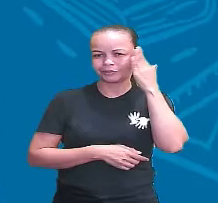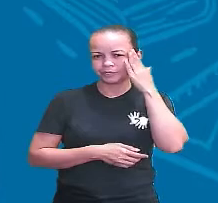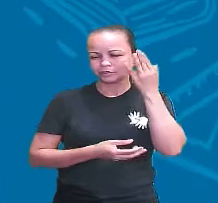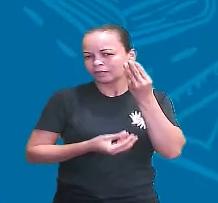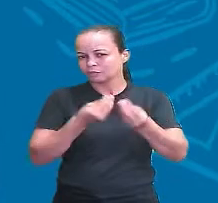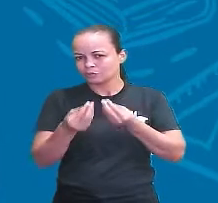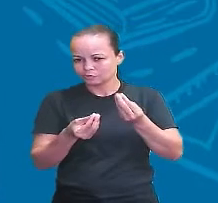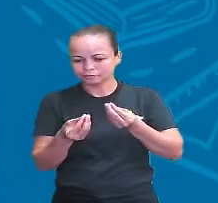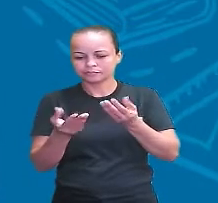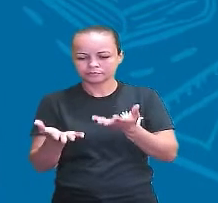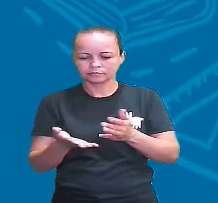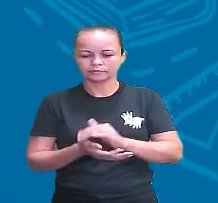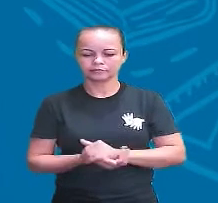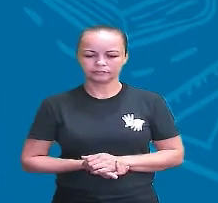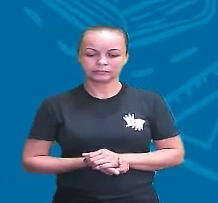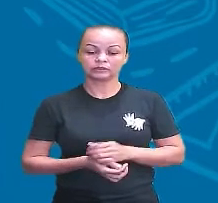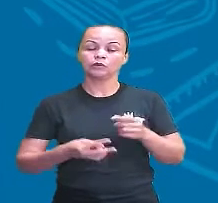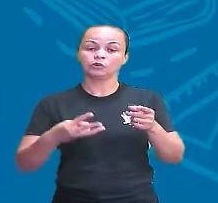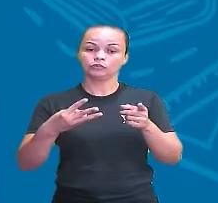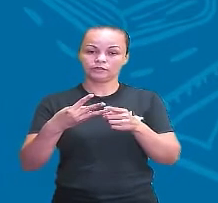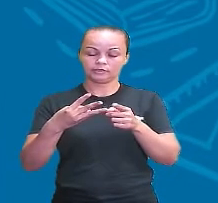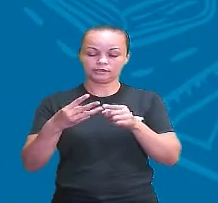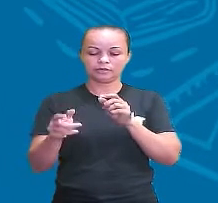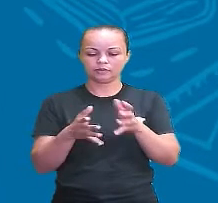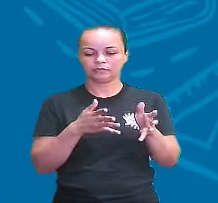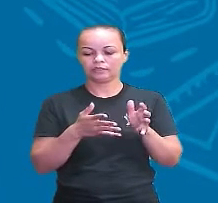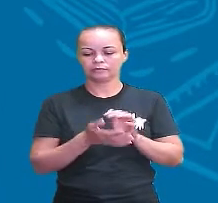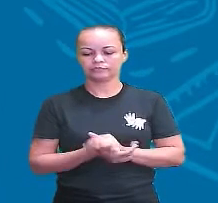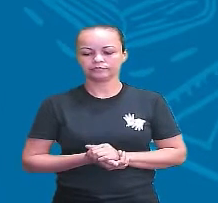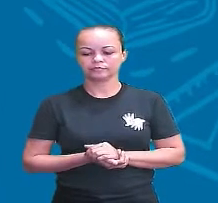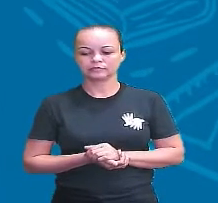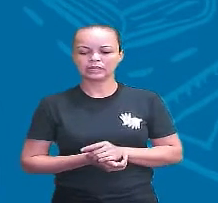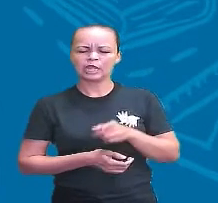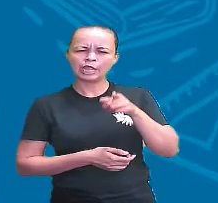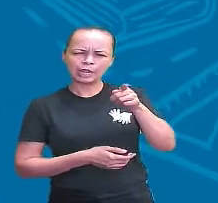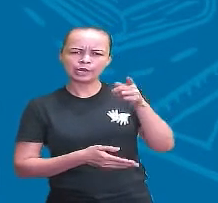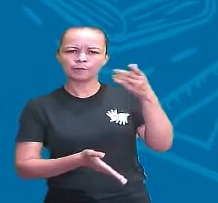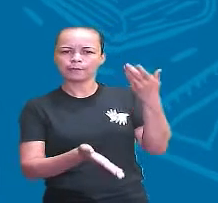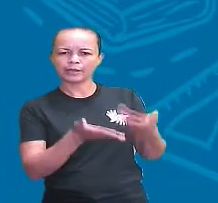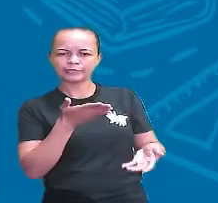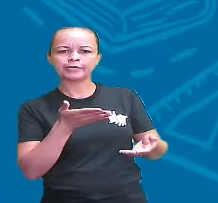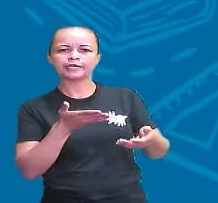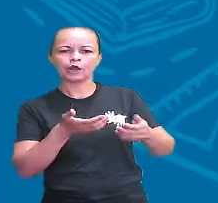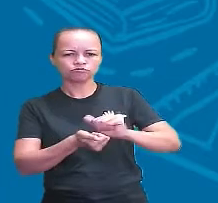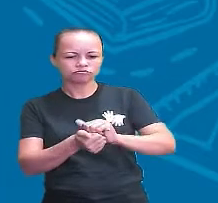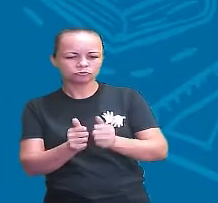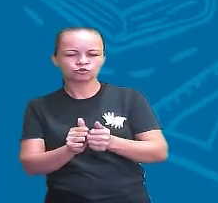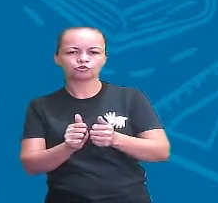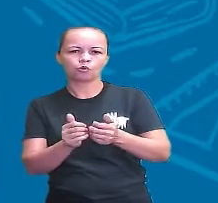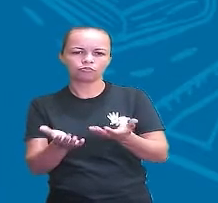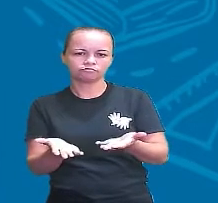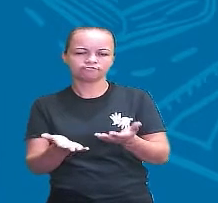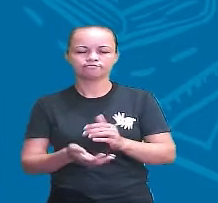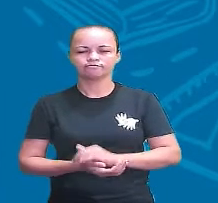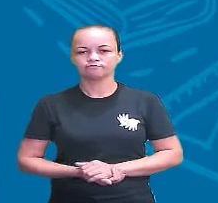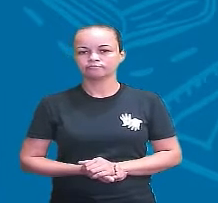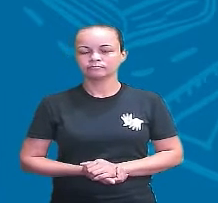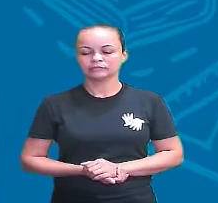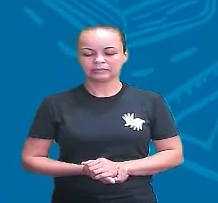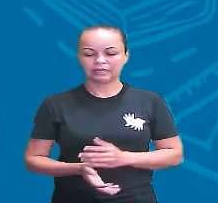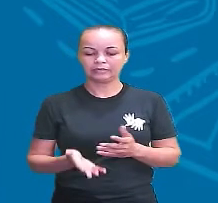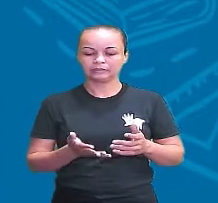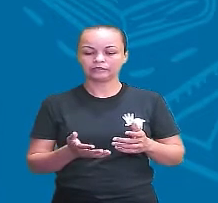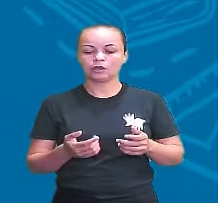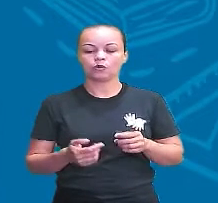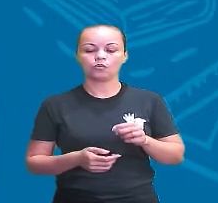they will lose the match. Eles perderão a partida. Mesmo raciocínio. O will ele vai ficar sempre no